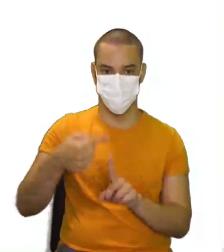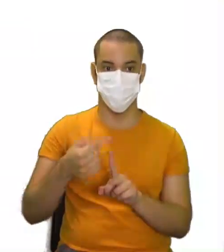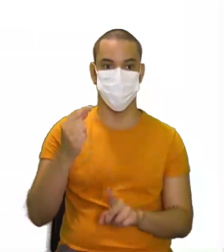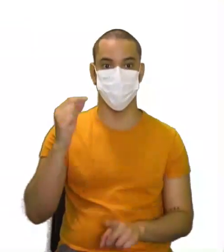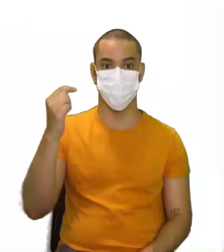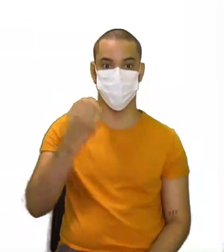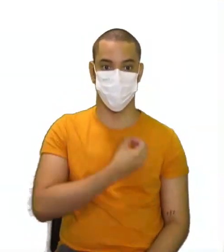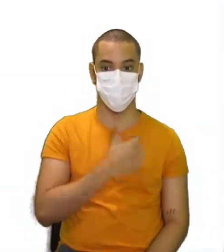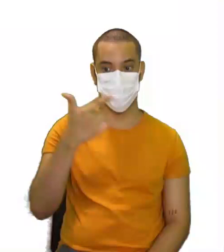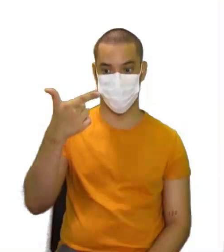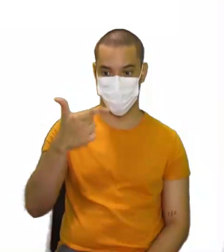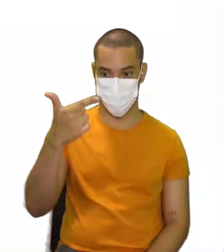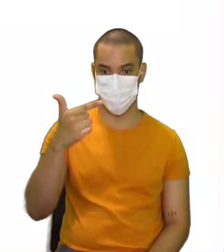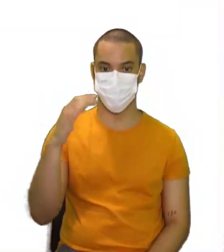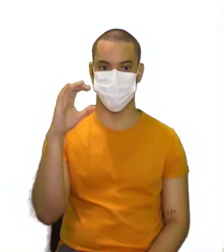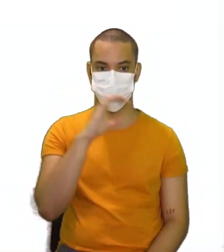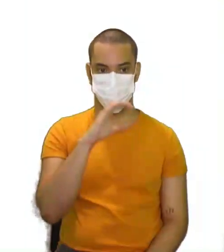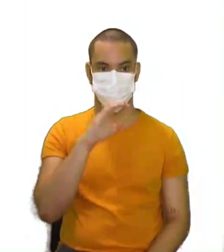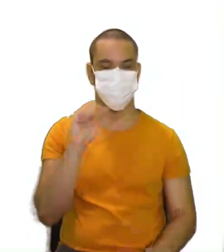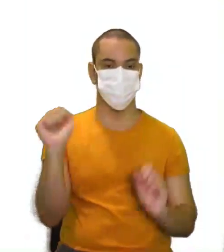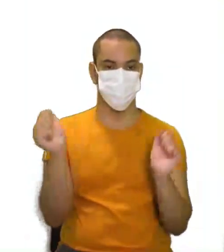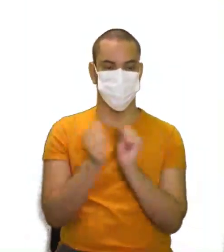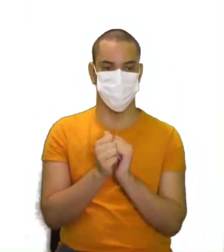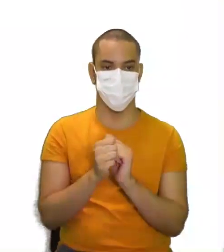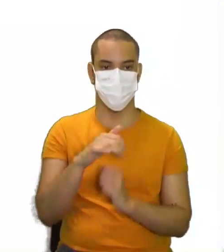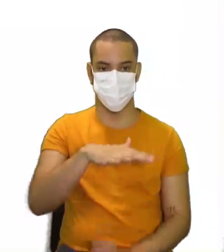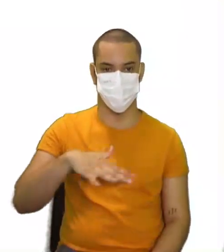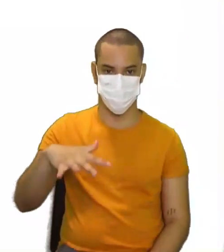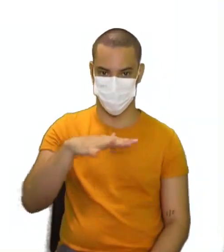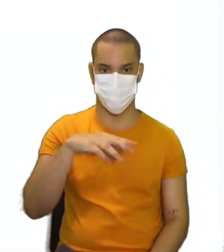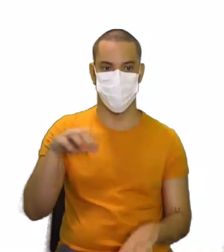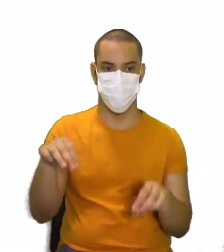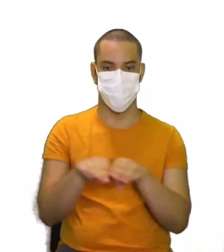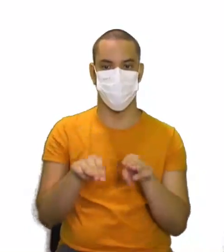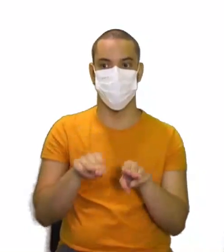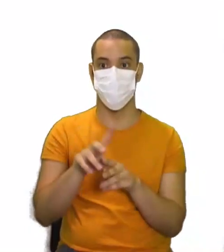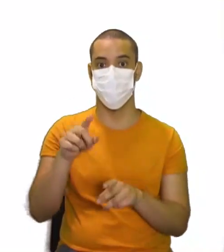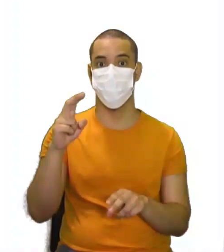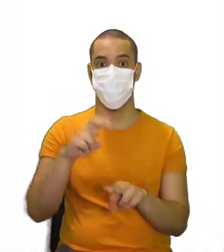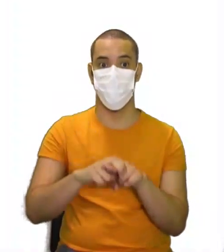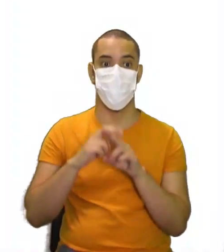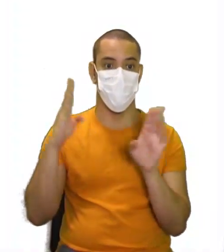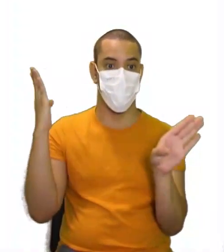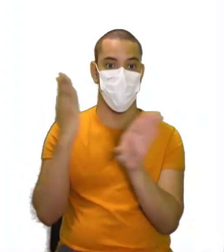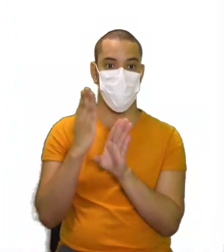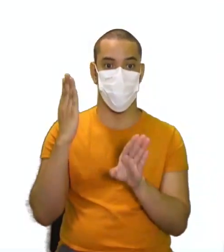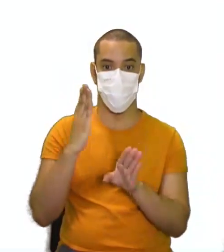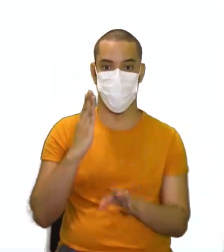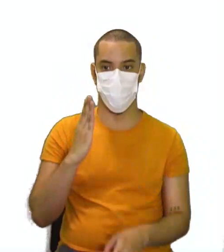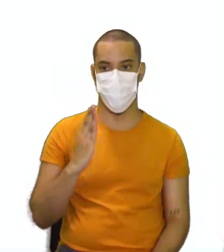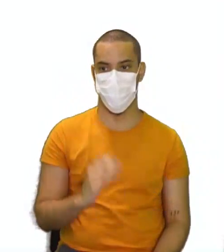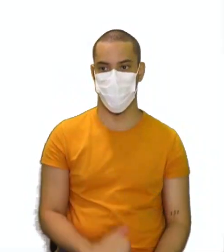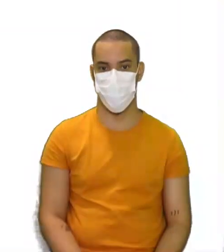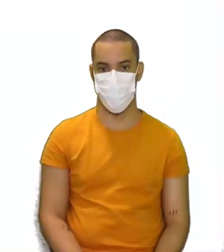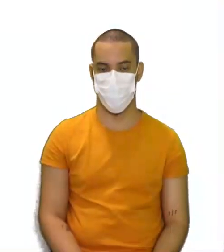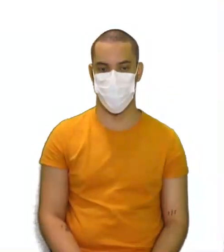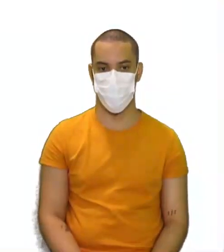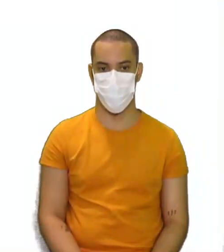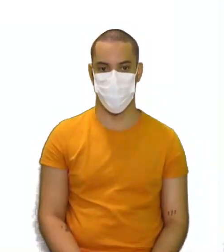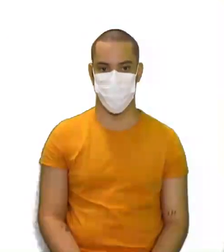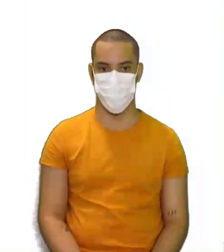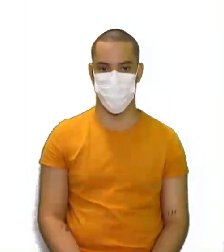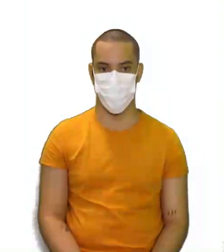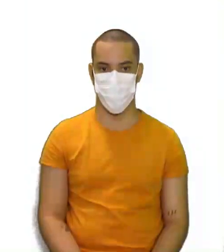2, a velocidade com o campo magnético. Aí você sabe que a palmada é a direção da força